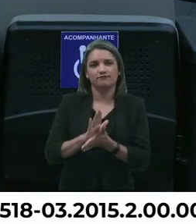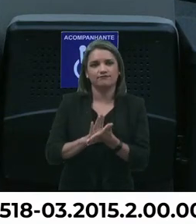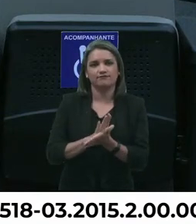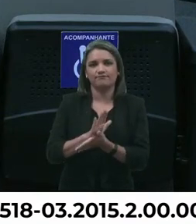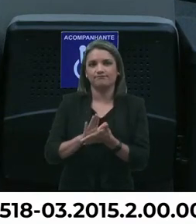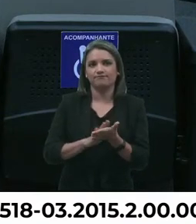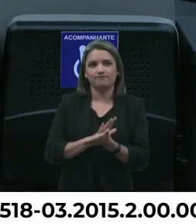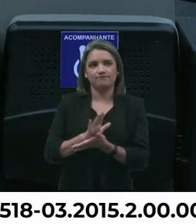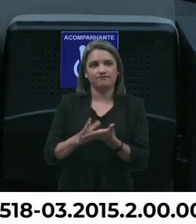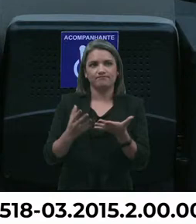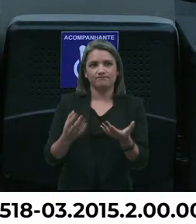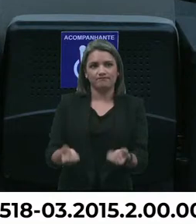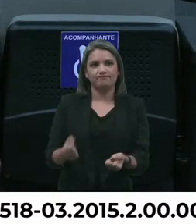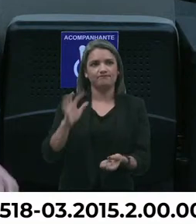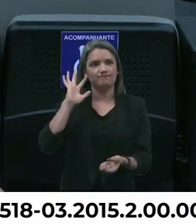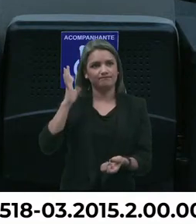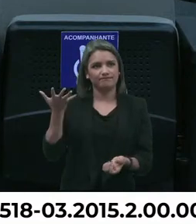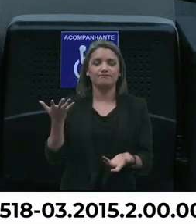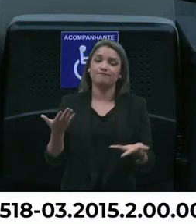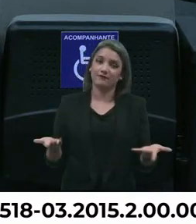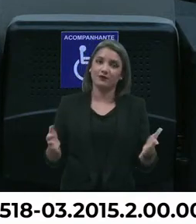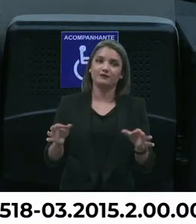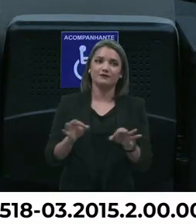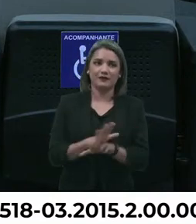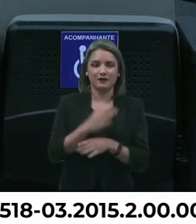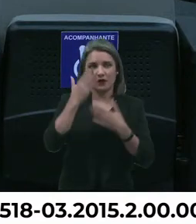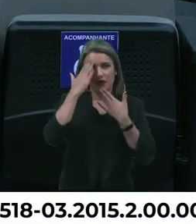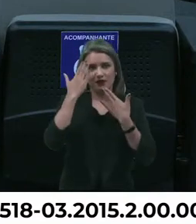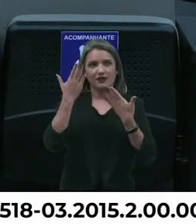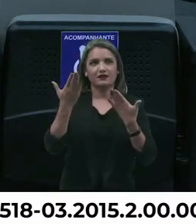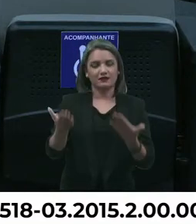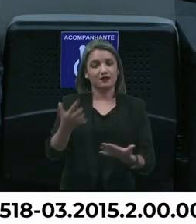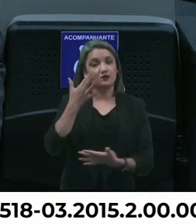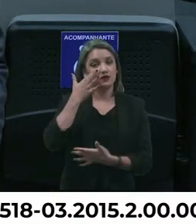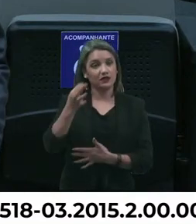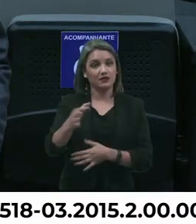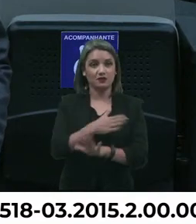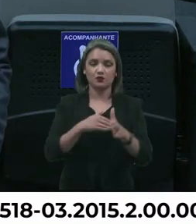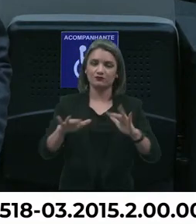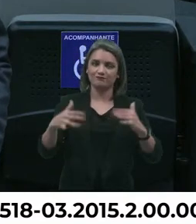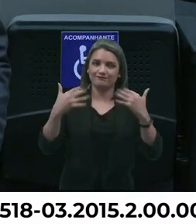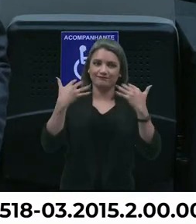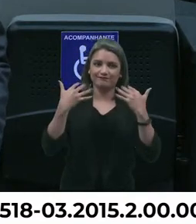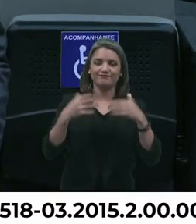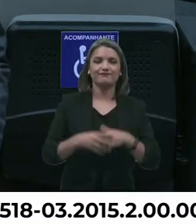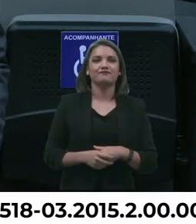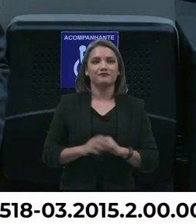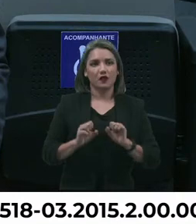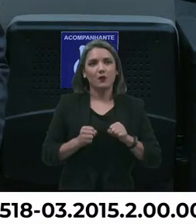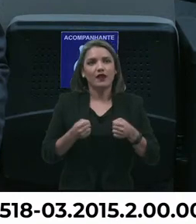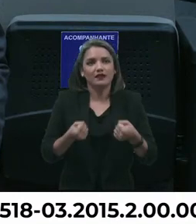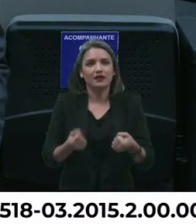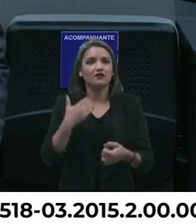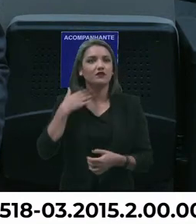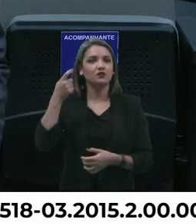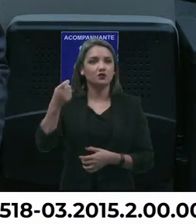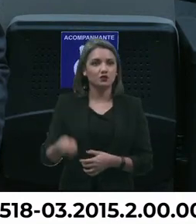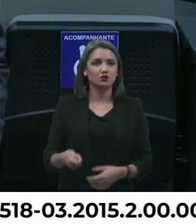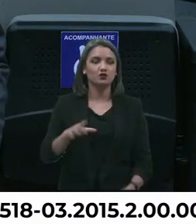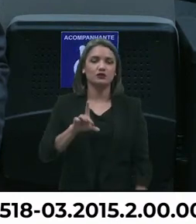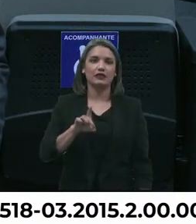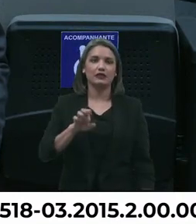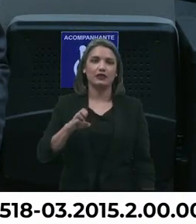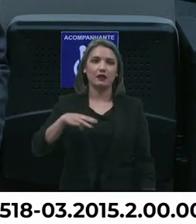Me encaminhando para terminar conforme prometido, senhora presidente, agradecendo a atenção de todos os senhores e das senhoras, a defesa do magistrado Demétrio de Souza